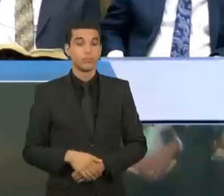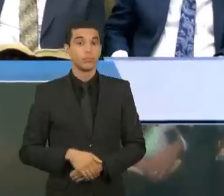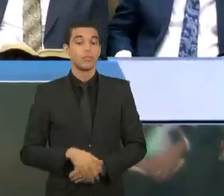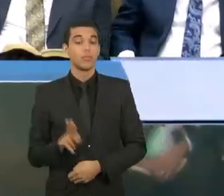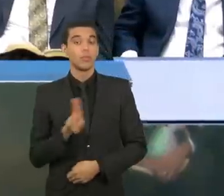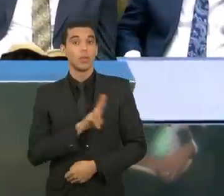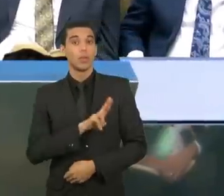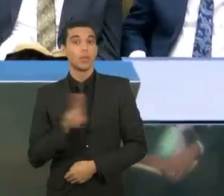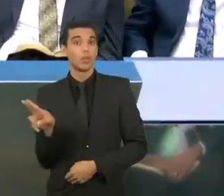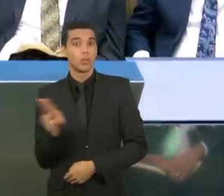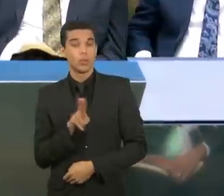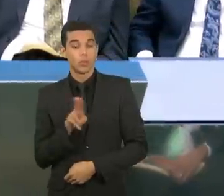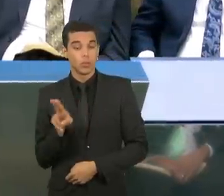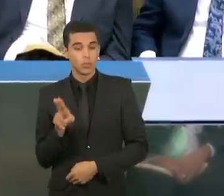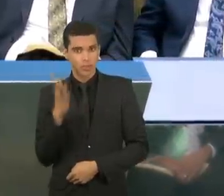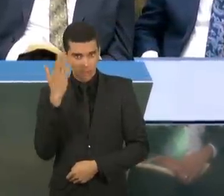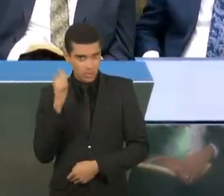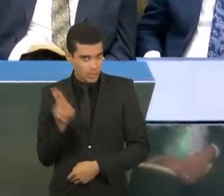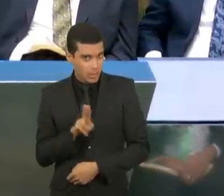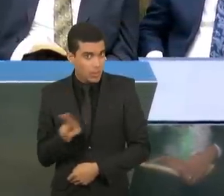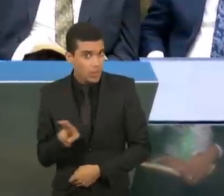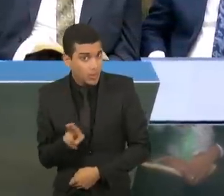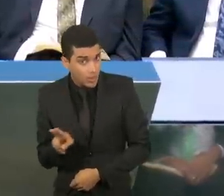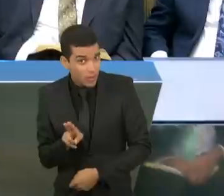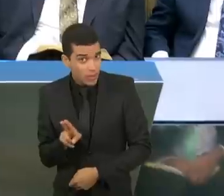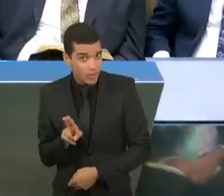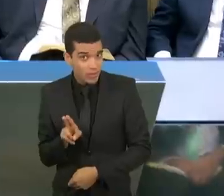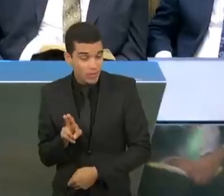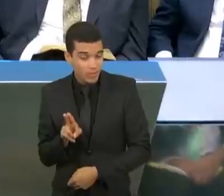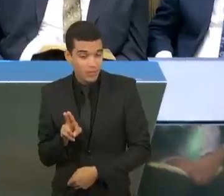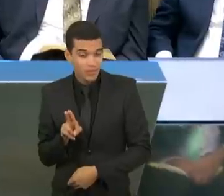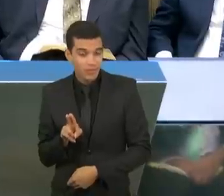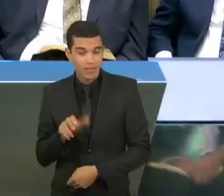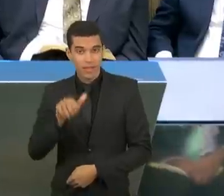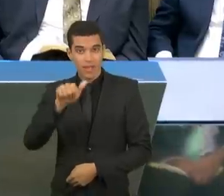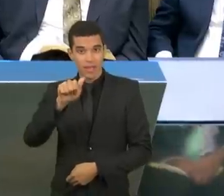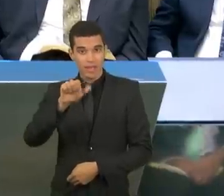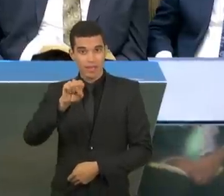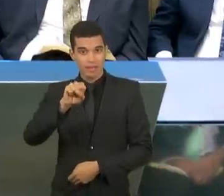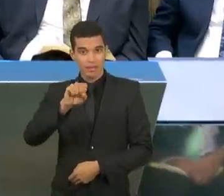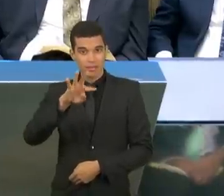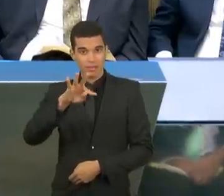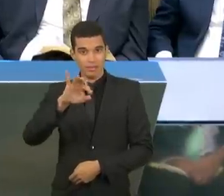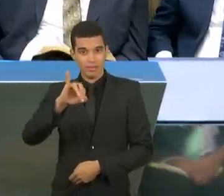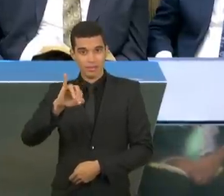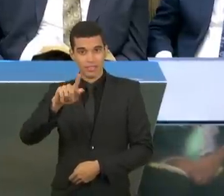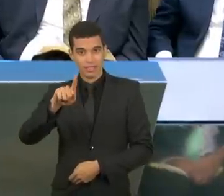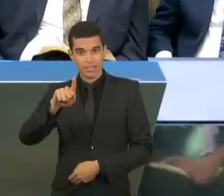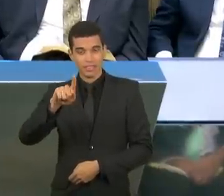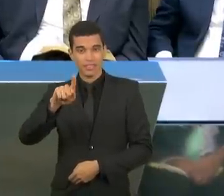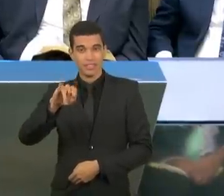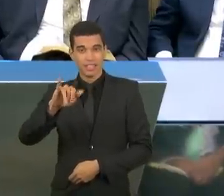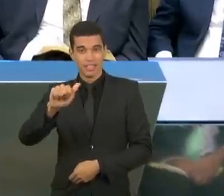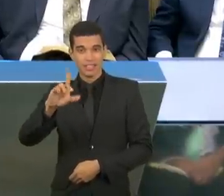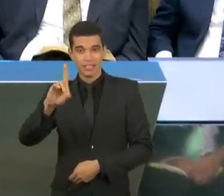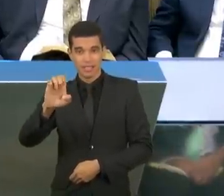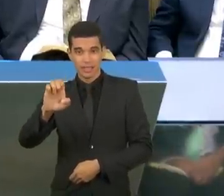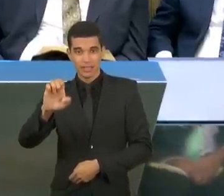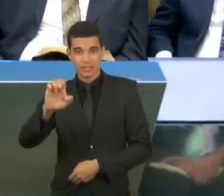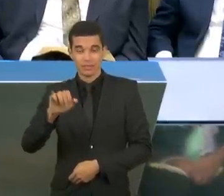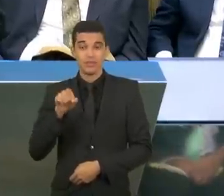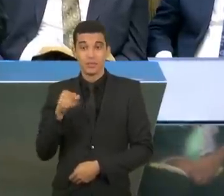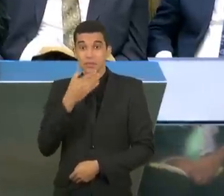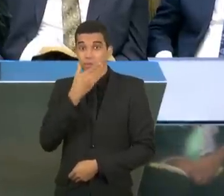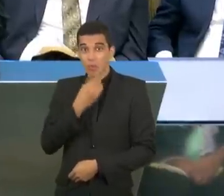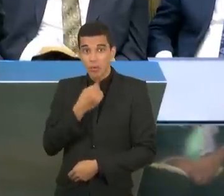chamado, sabe como era o nome dele? Astíage. Ele teve um